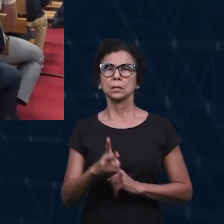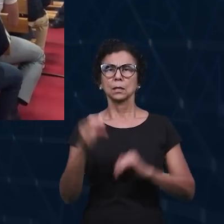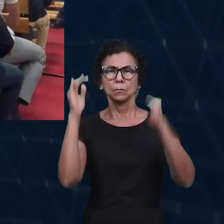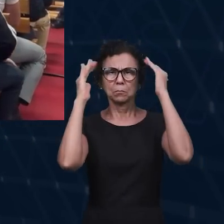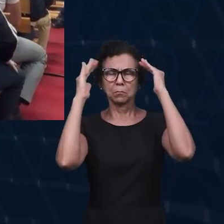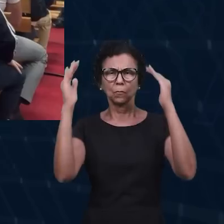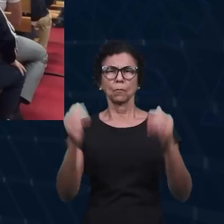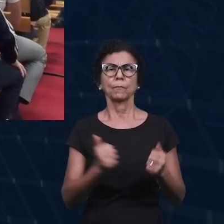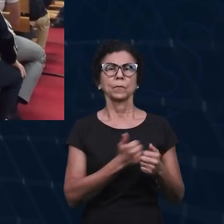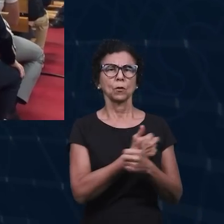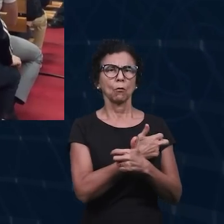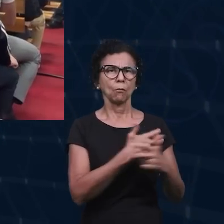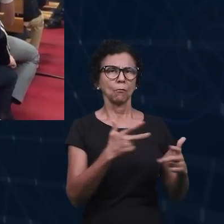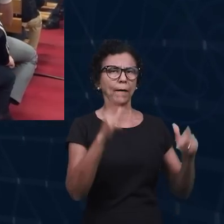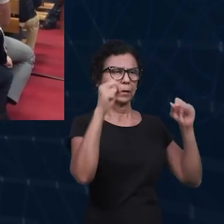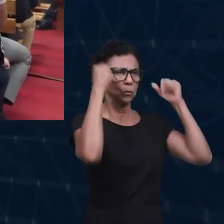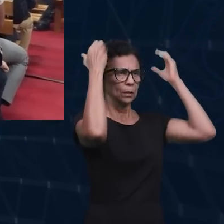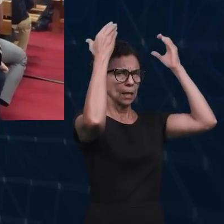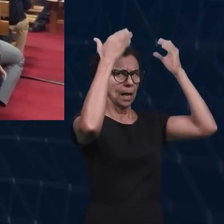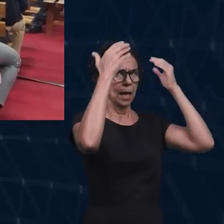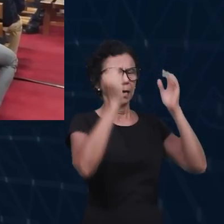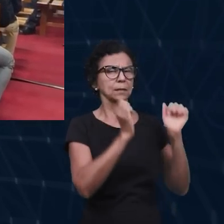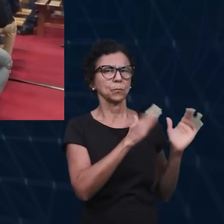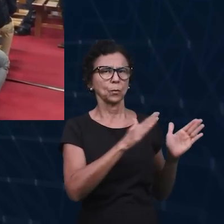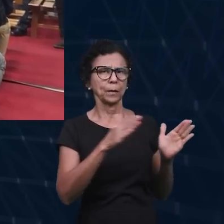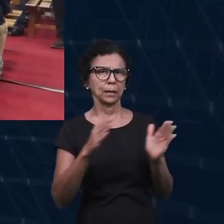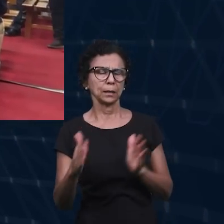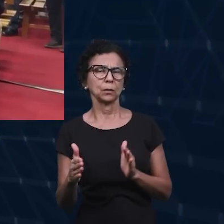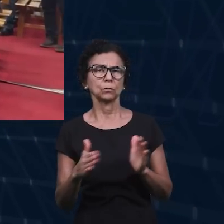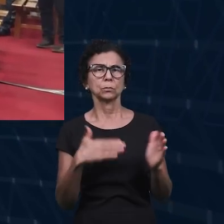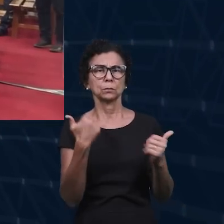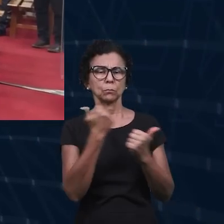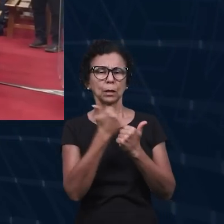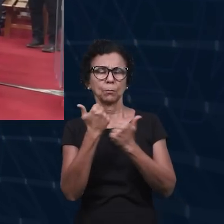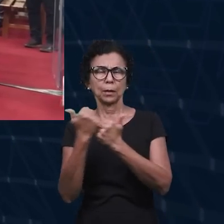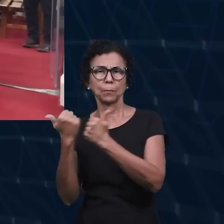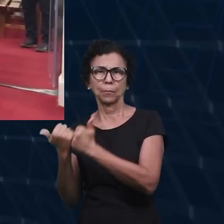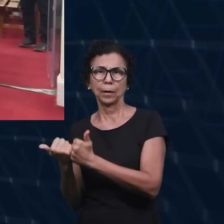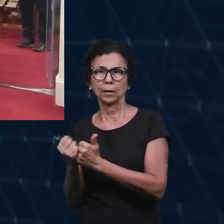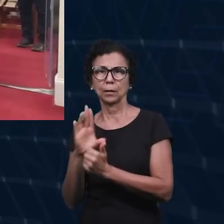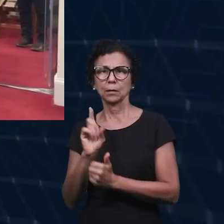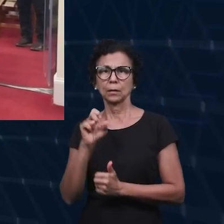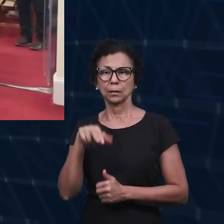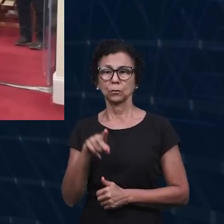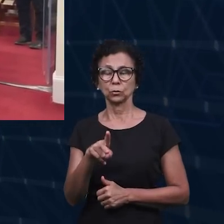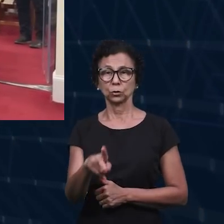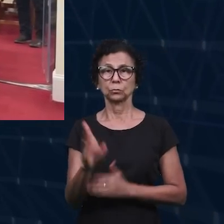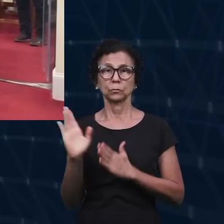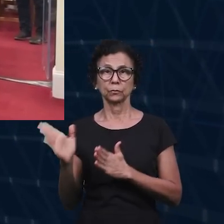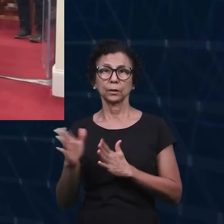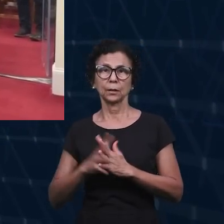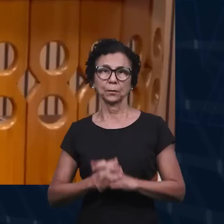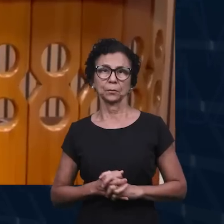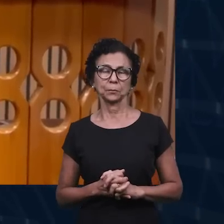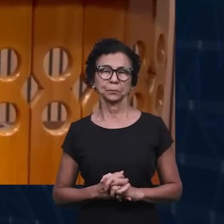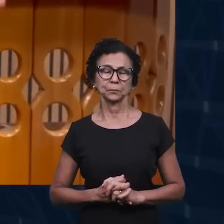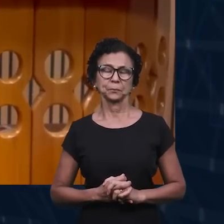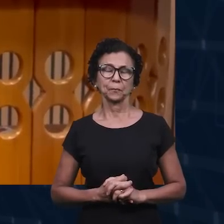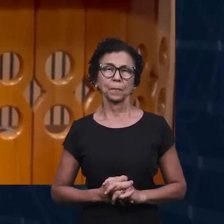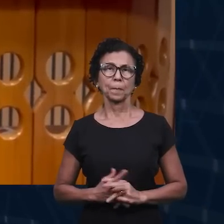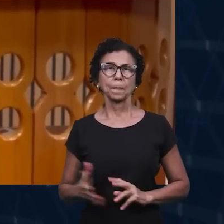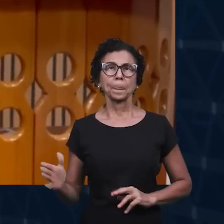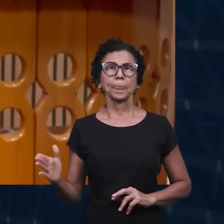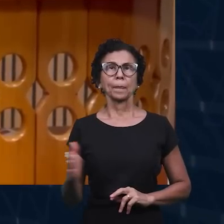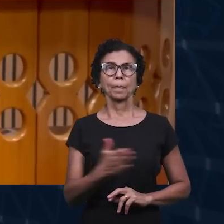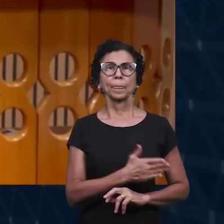Babilônia. Obreiros, diáconos e varões de Massachusetts participaram do encontro e foram edificados com essa mensagem. Nós tivemos